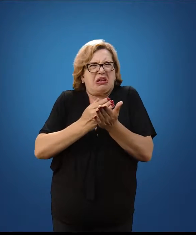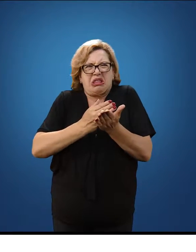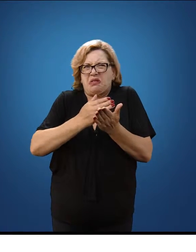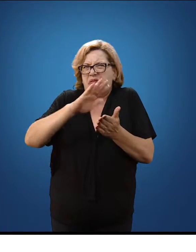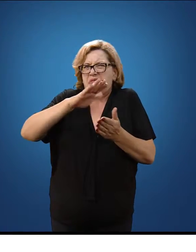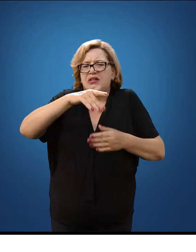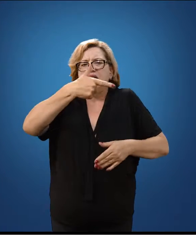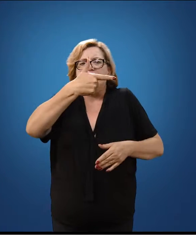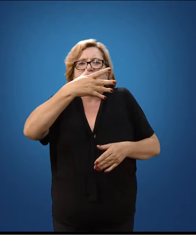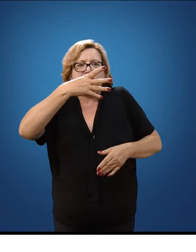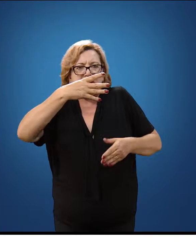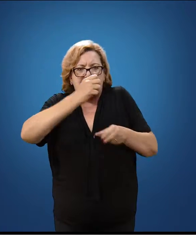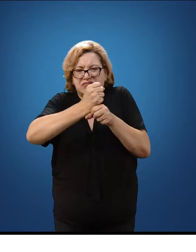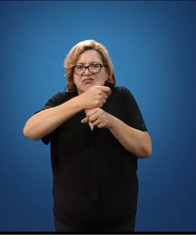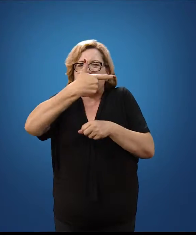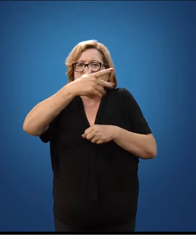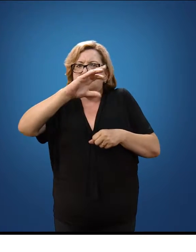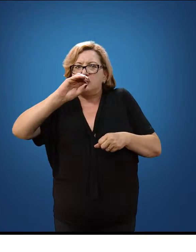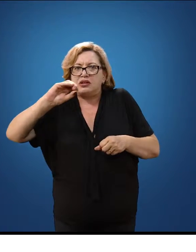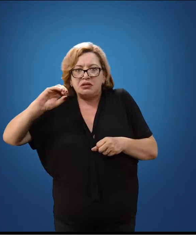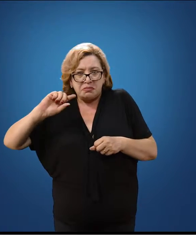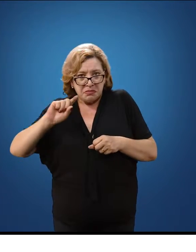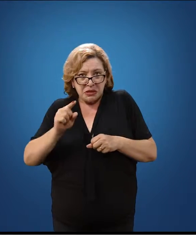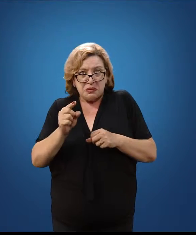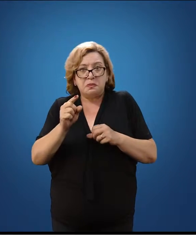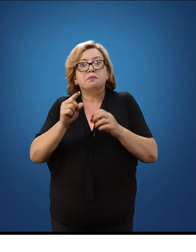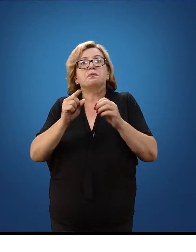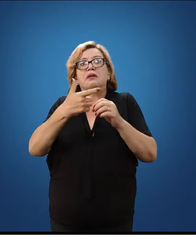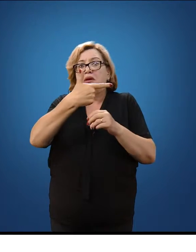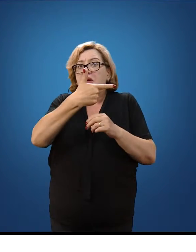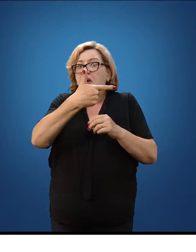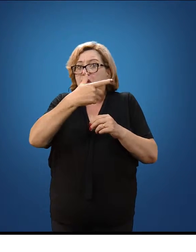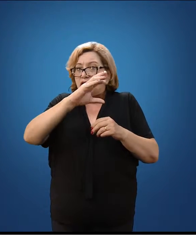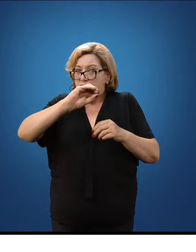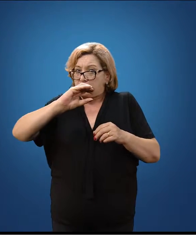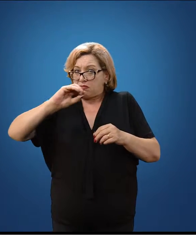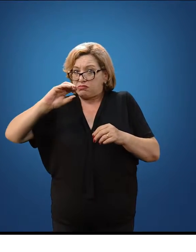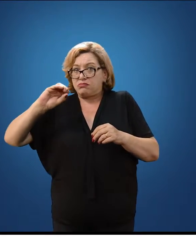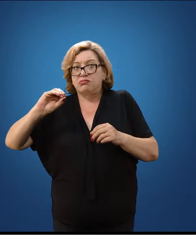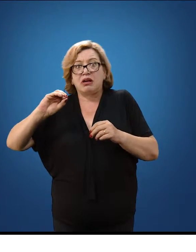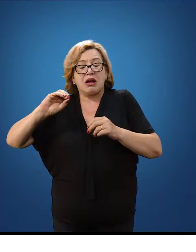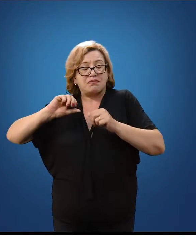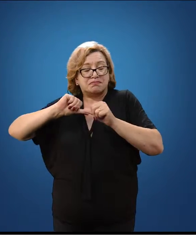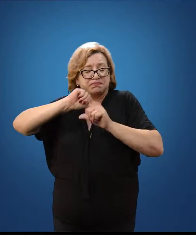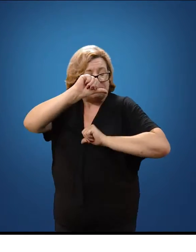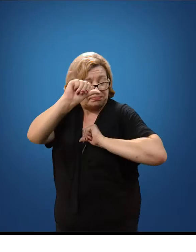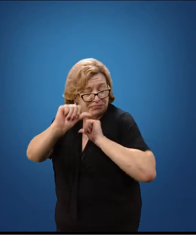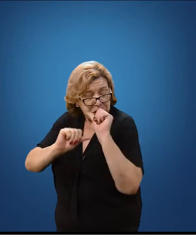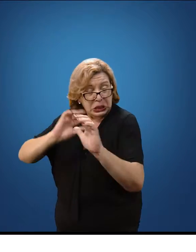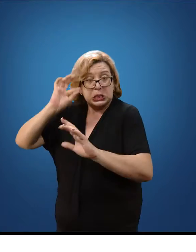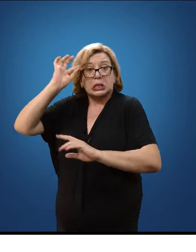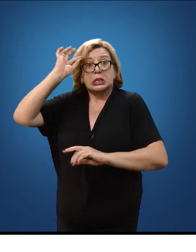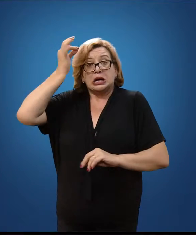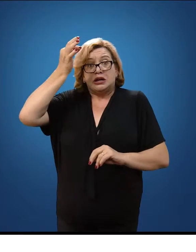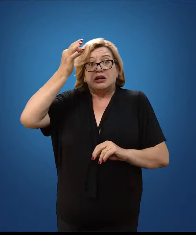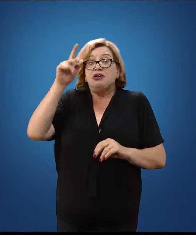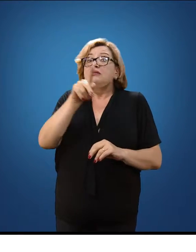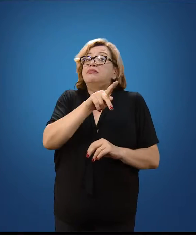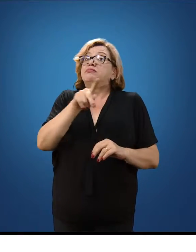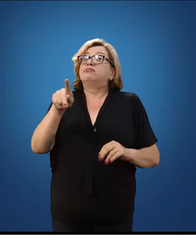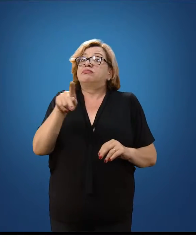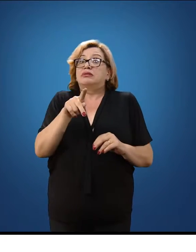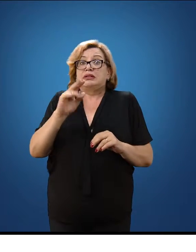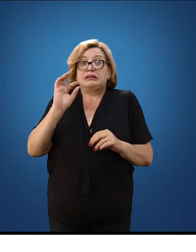2000, a evolução na área tecnológica foi muito grande, né? E os professores, de alguma forma, foram forçados